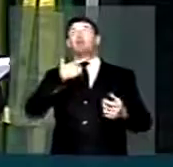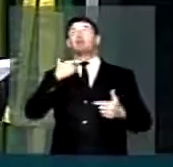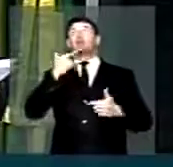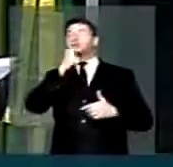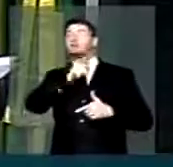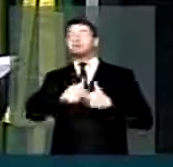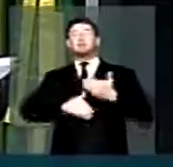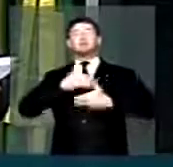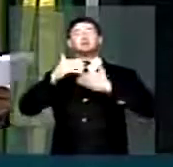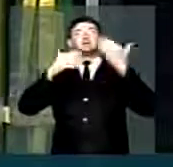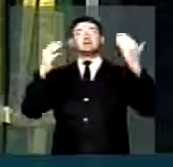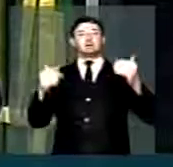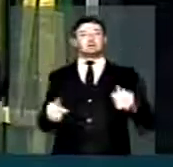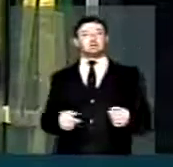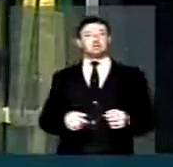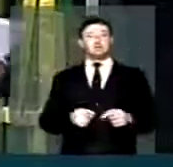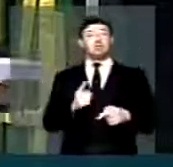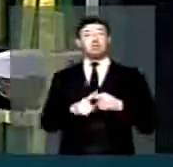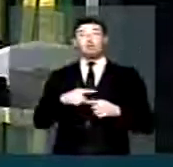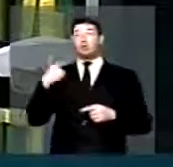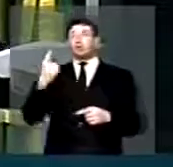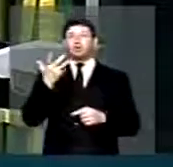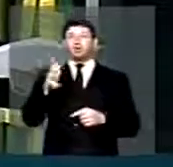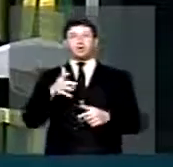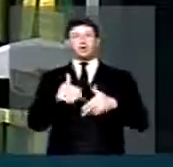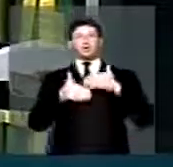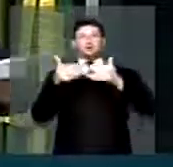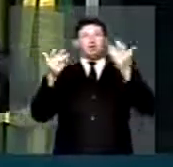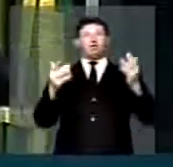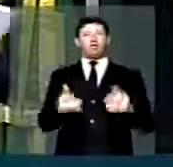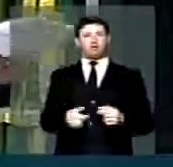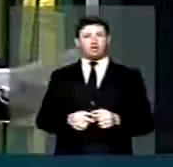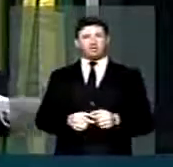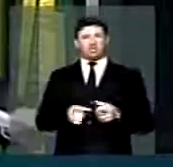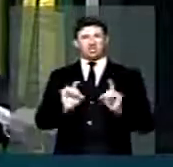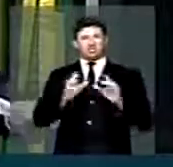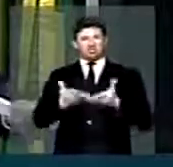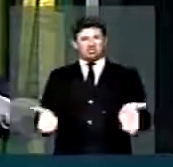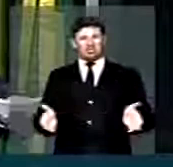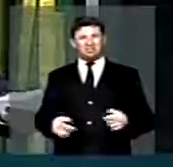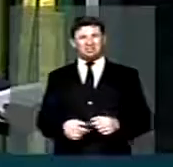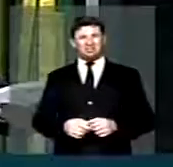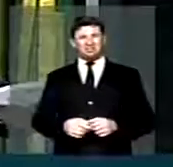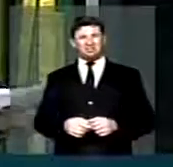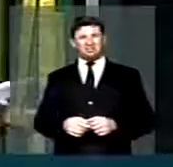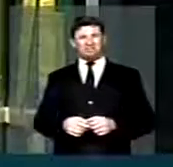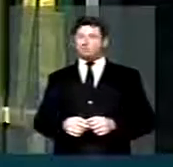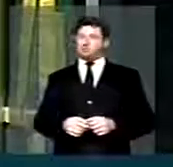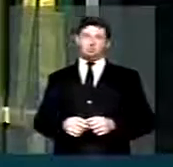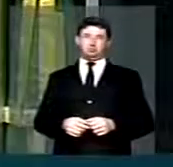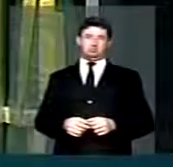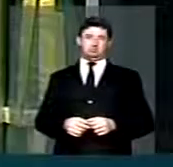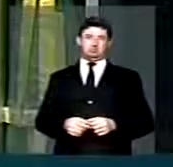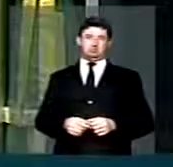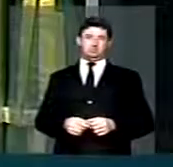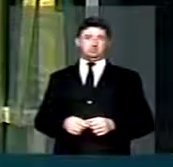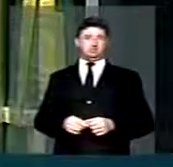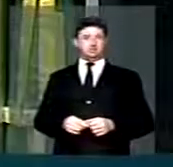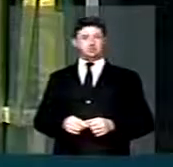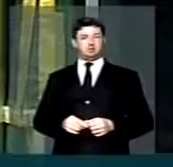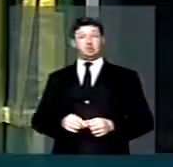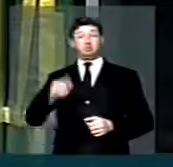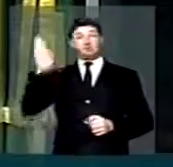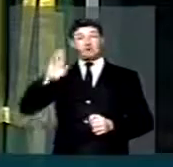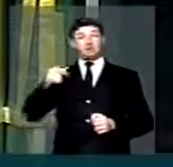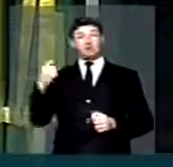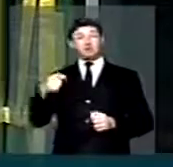subir? Por que a gente não quer se desenvolver? É só isso? O Brasil é só isso? Não, não é só isso. O Brasil